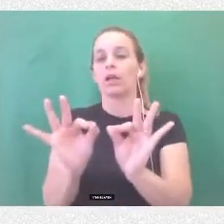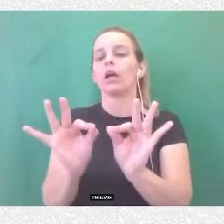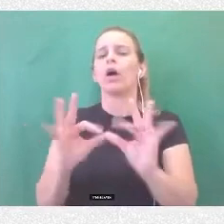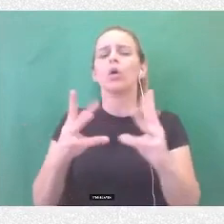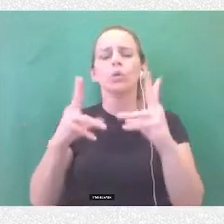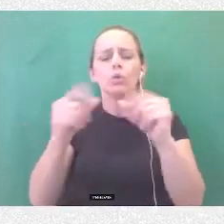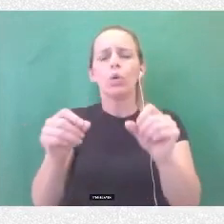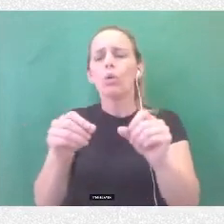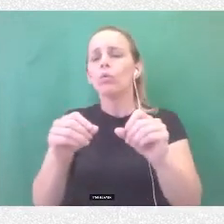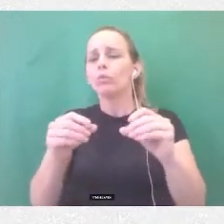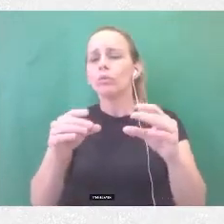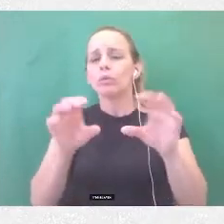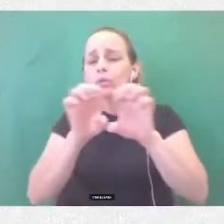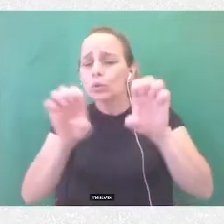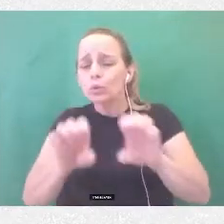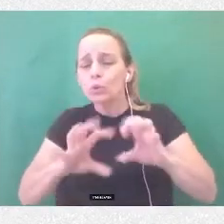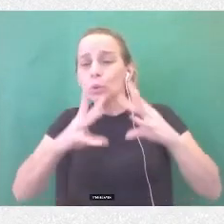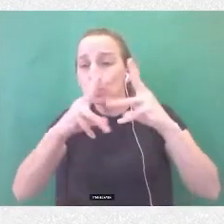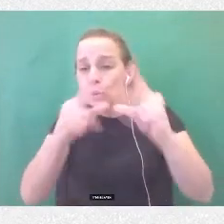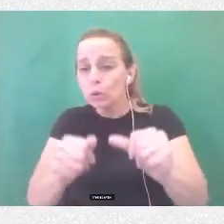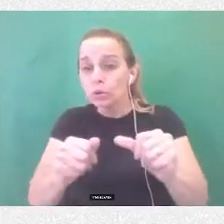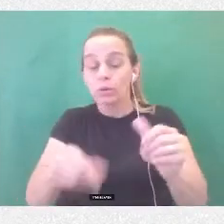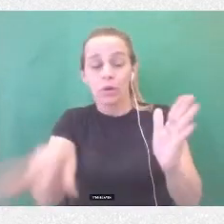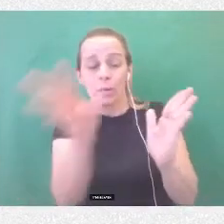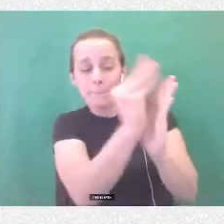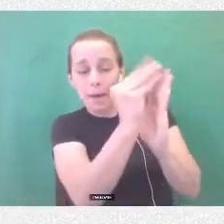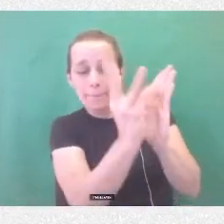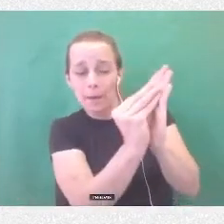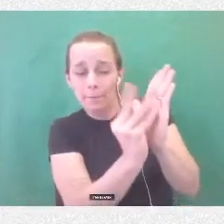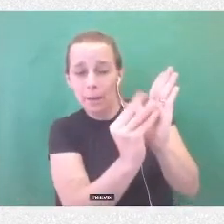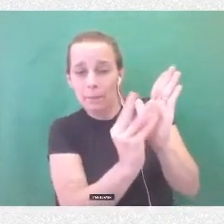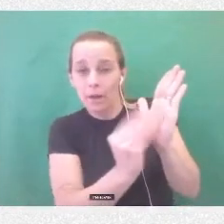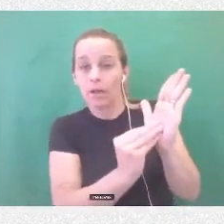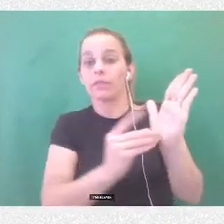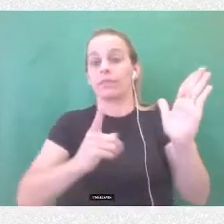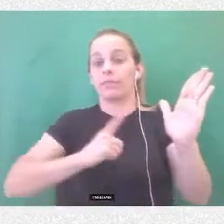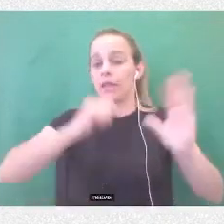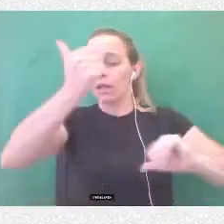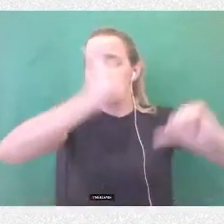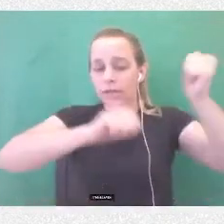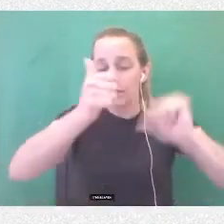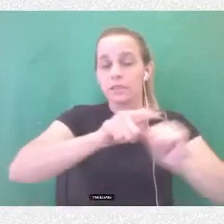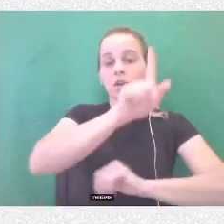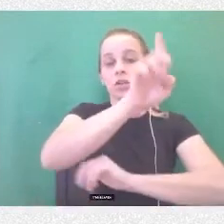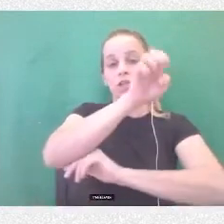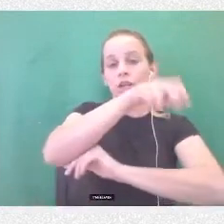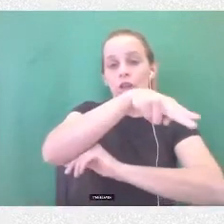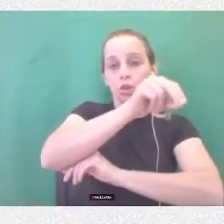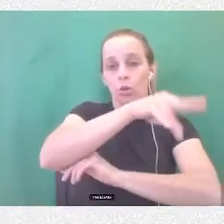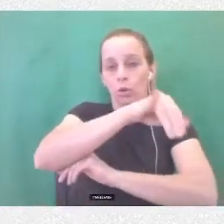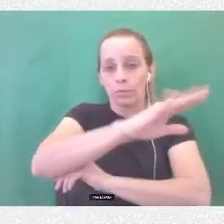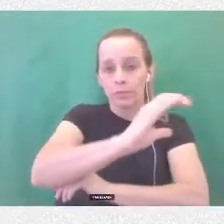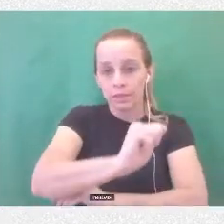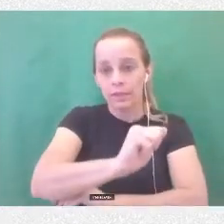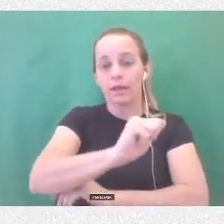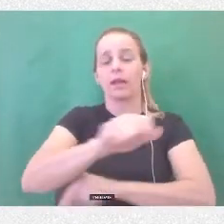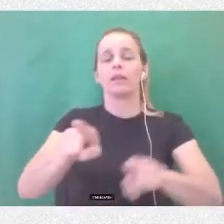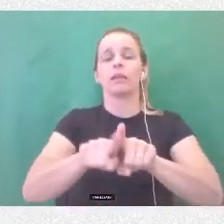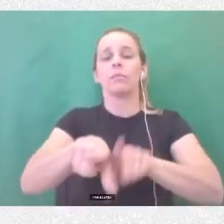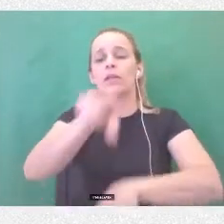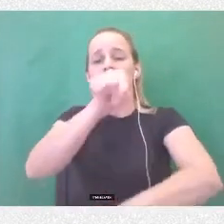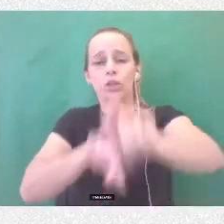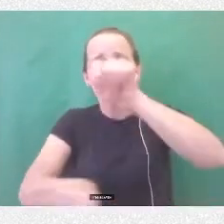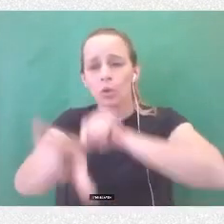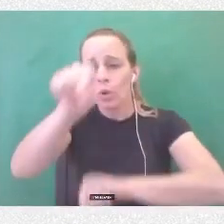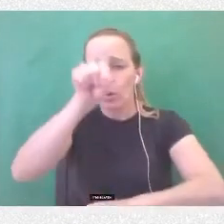estrutural também, porque é um estudo que tem bastante complexidade, porque tem a avaliação de genômica, tem a questão do recrutamento, depois tem um segmento